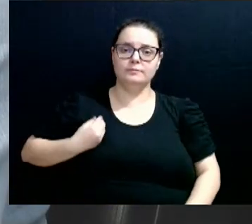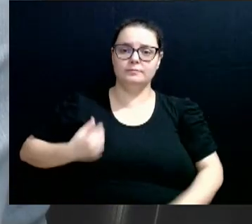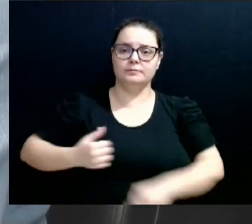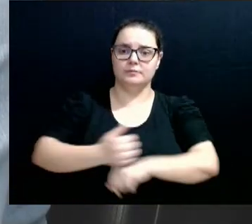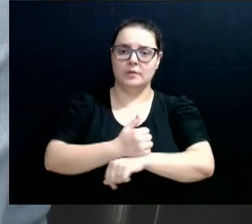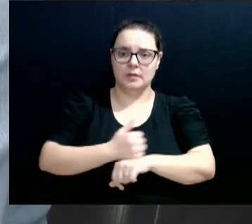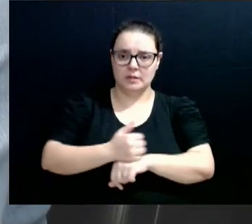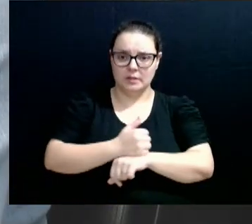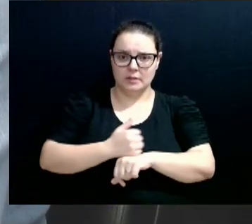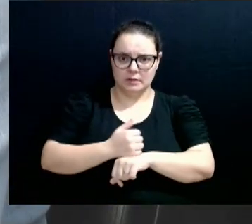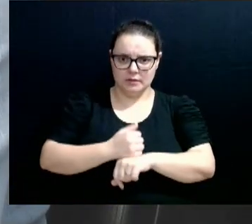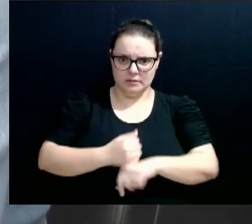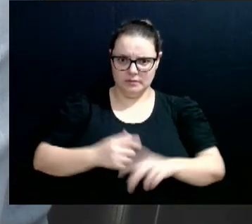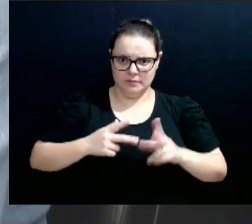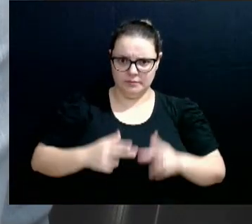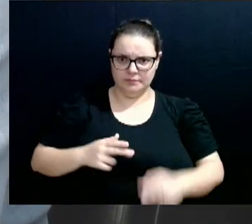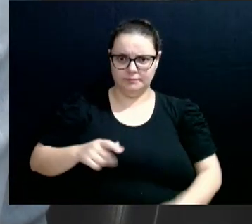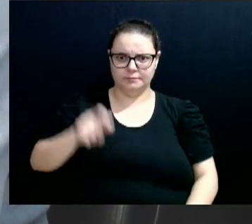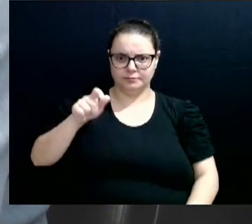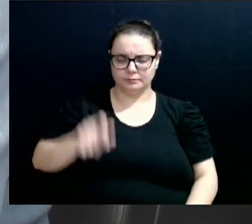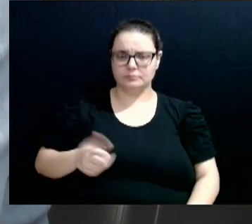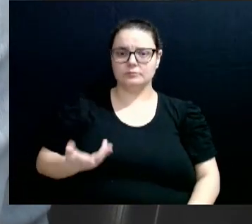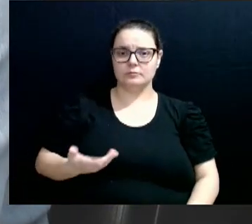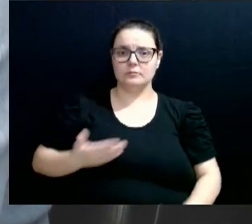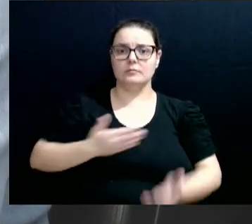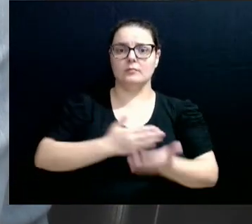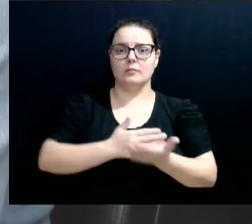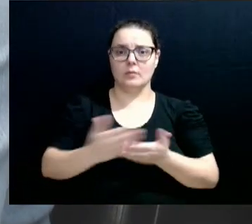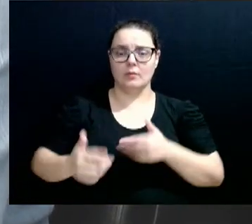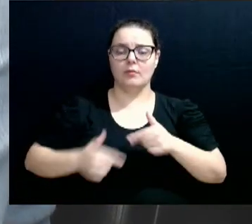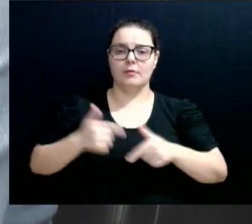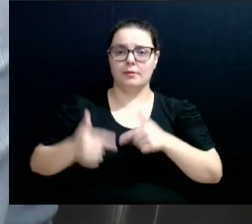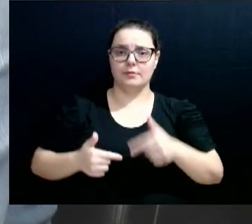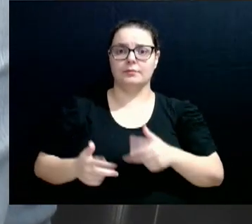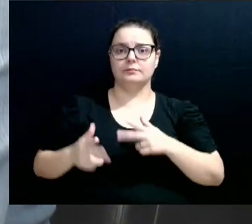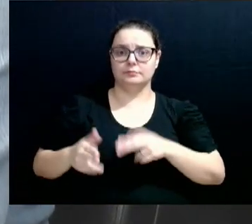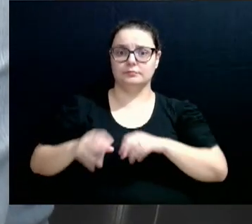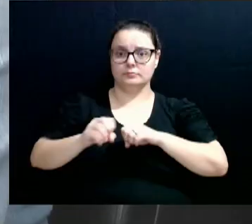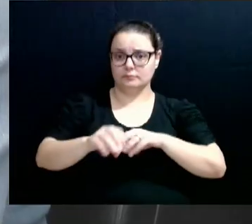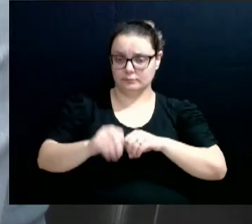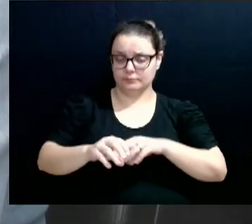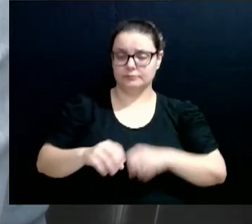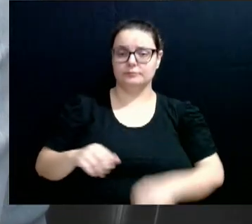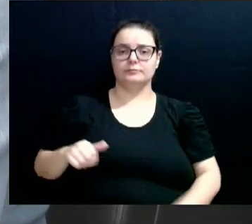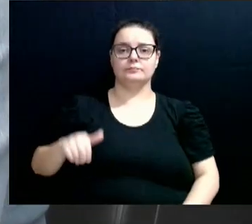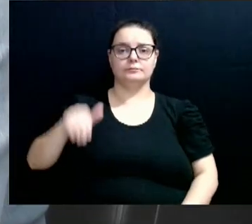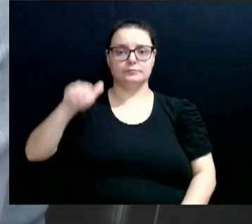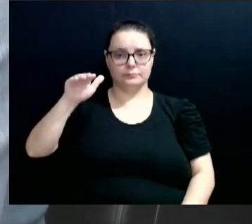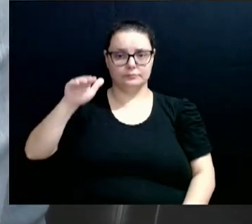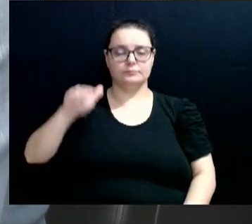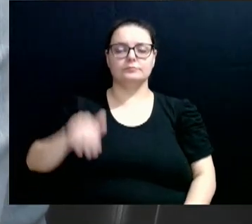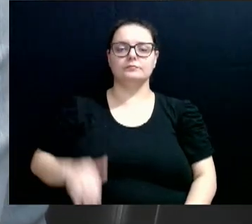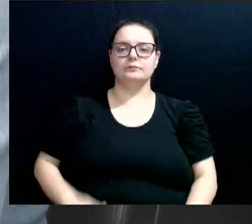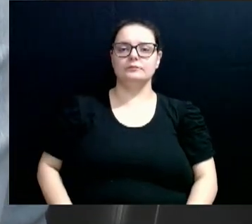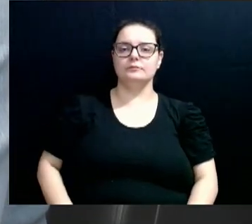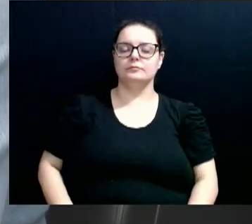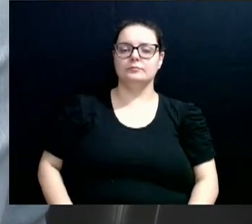Quando eu começo a trabalhar como alfabetizador de adultos, né? Num